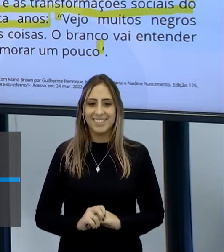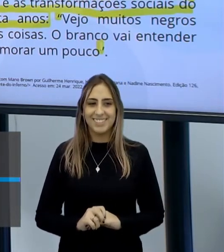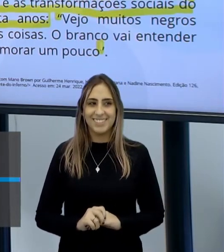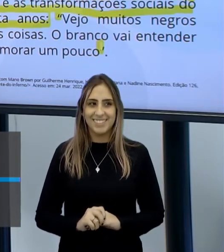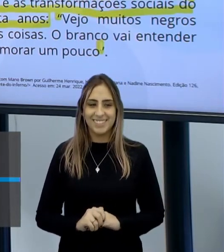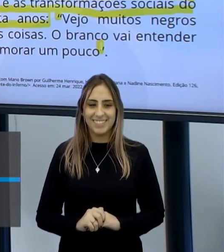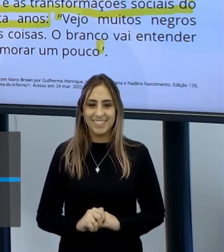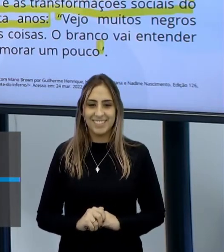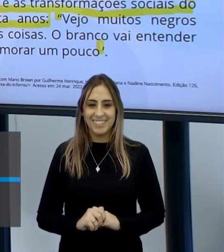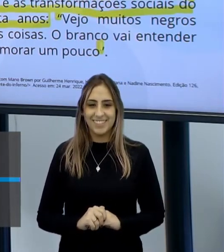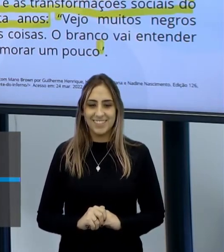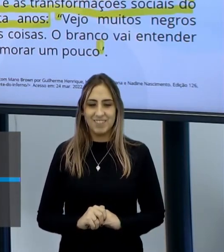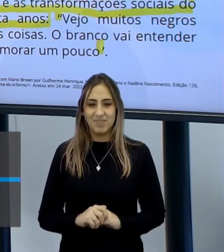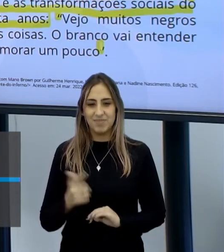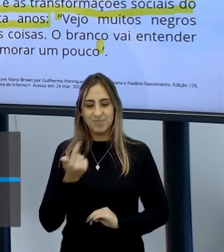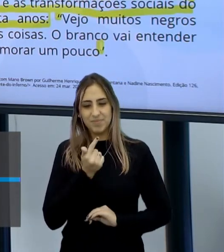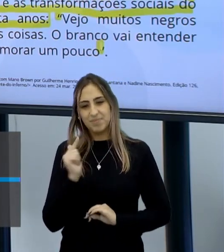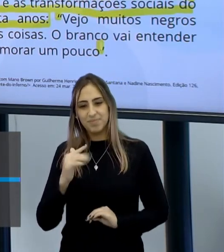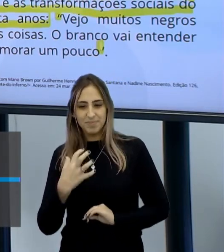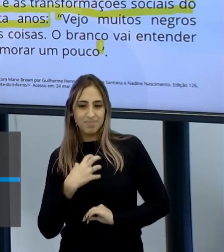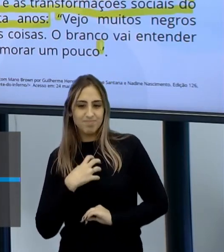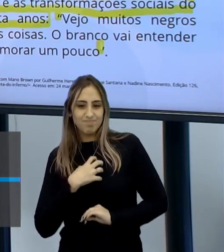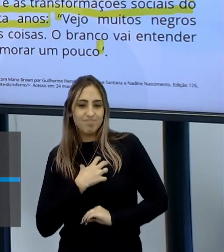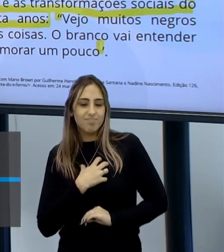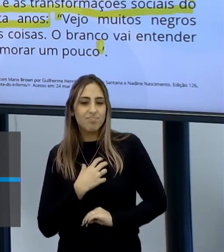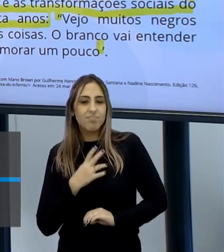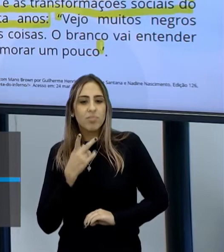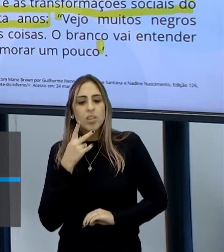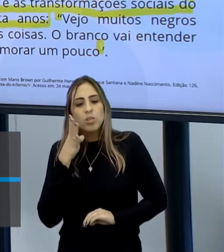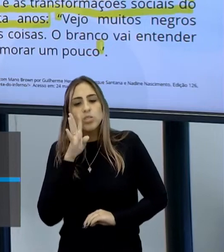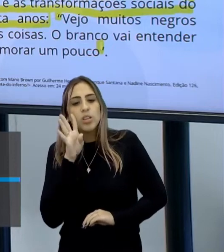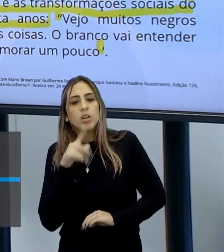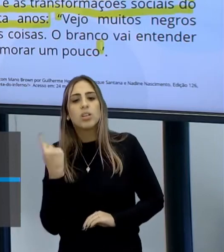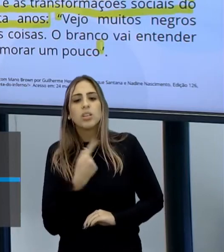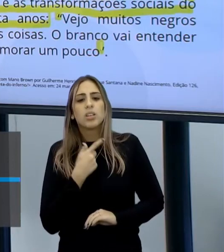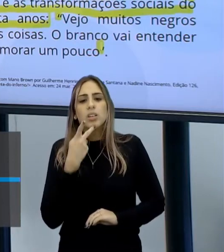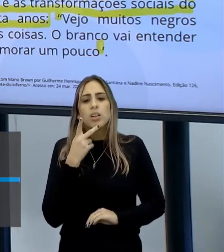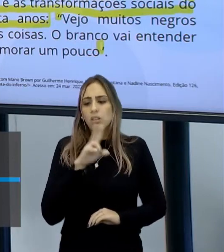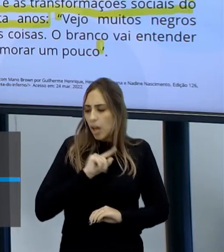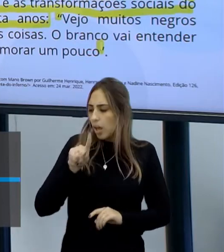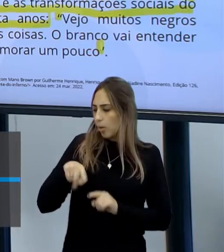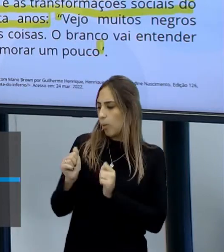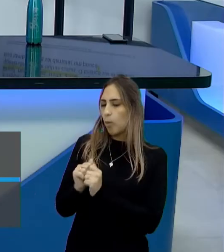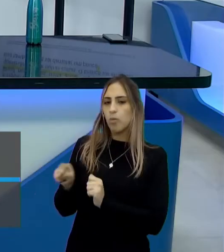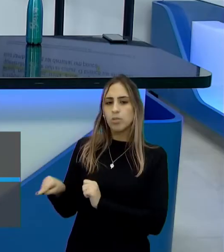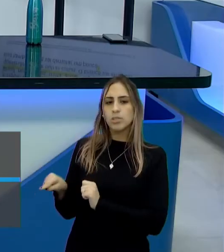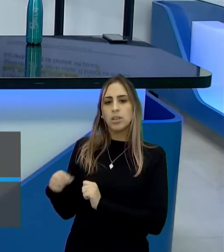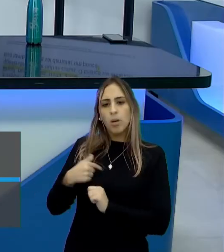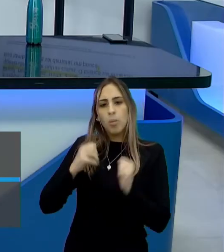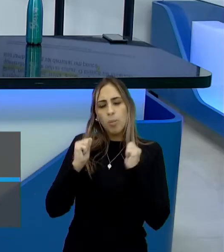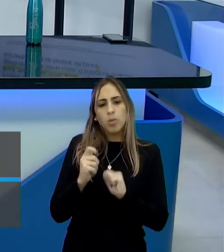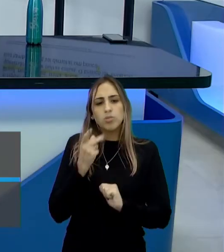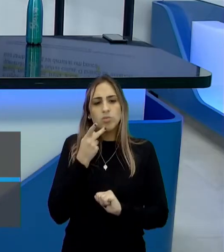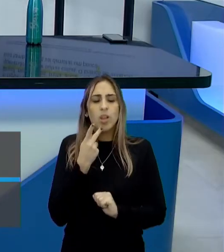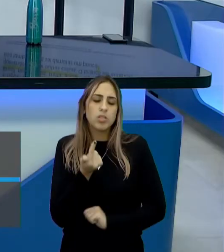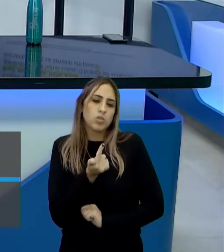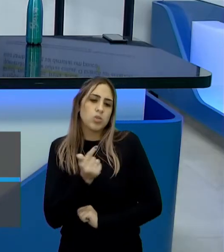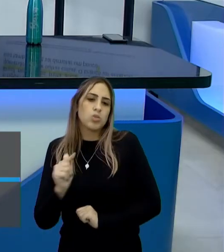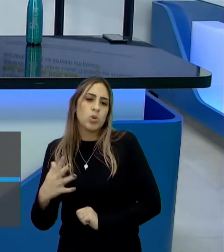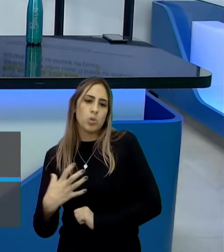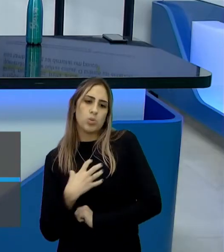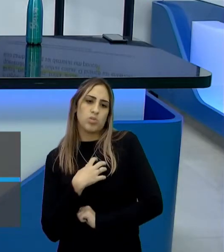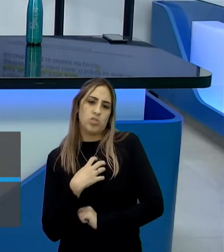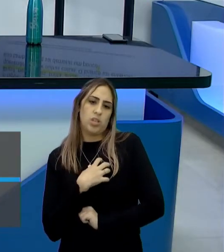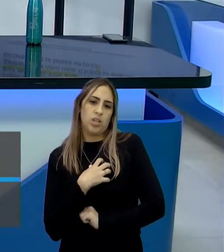outra roupagem para minha arte. E eu acho legal quando ele fala pro jornalista, até com você, eu posso falar de uma outra